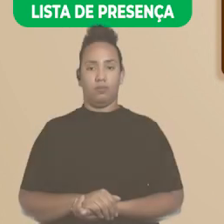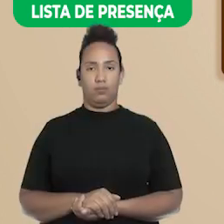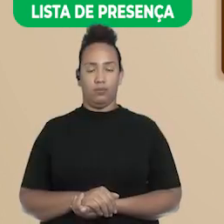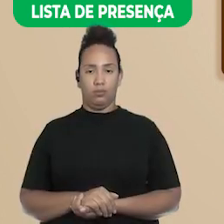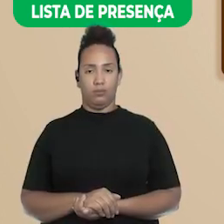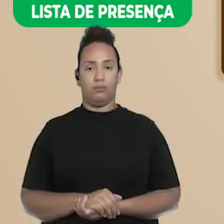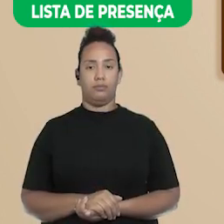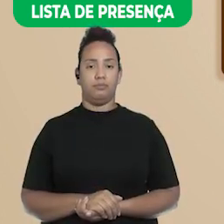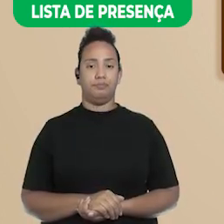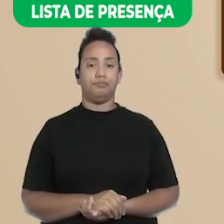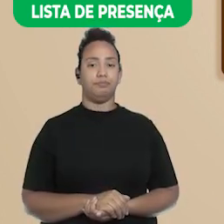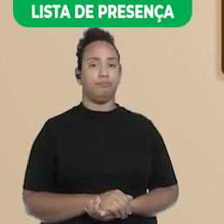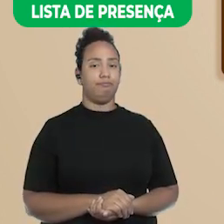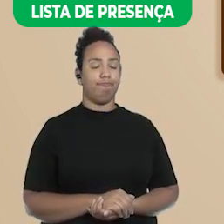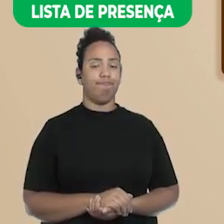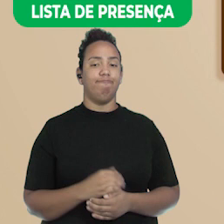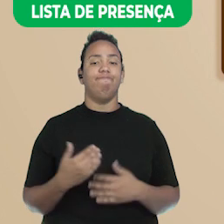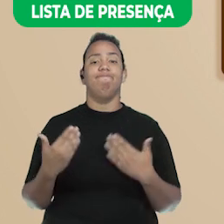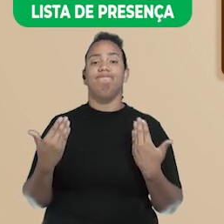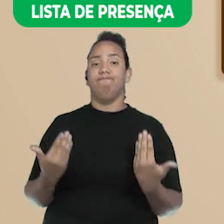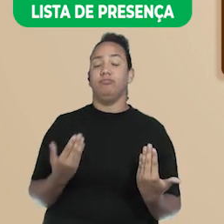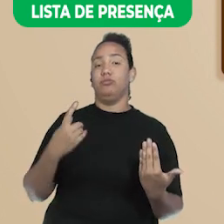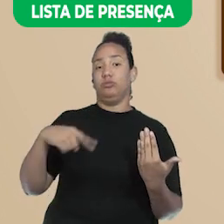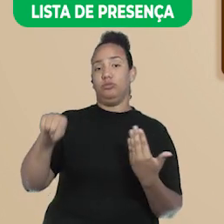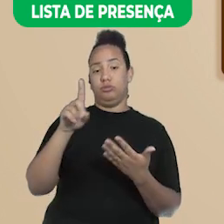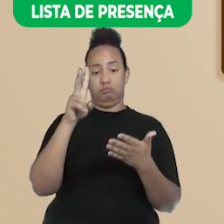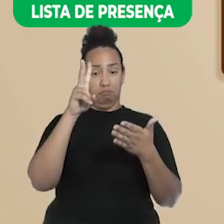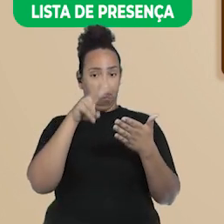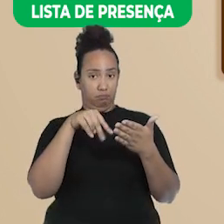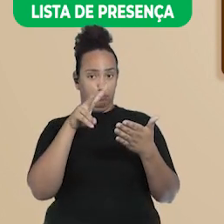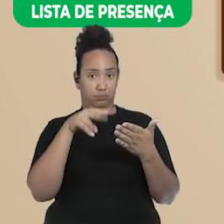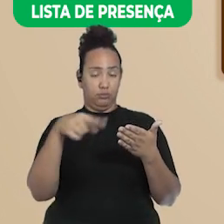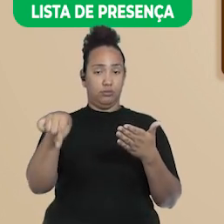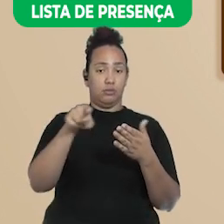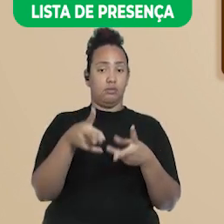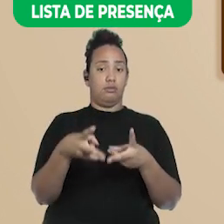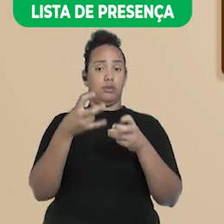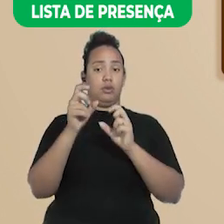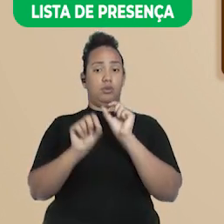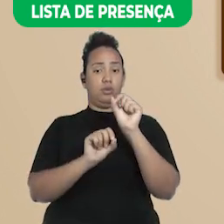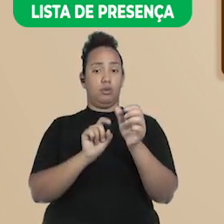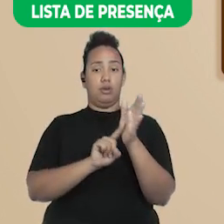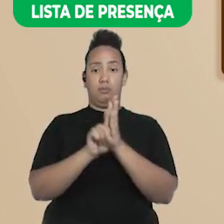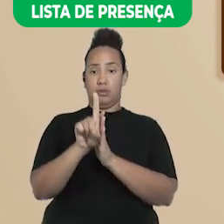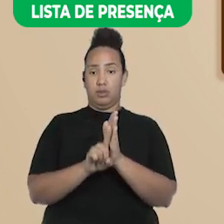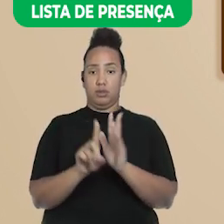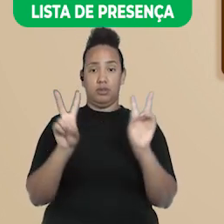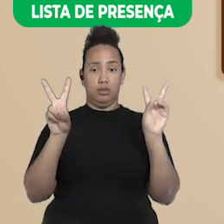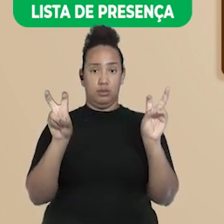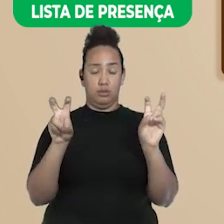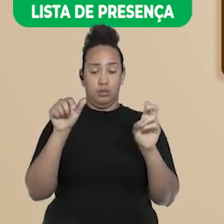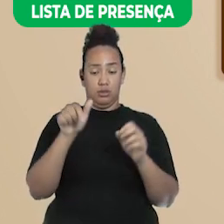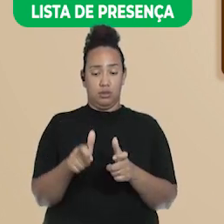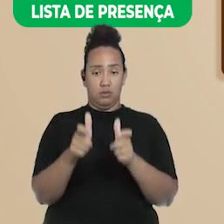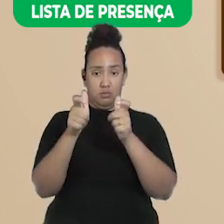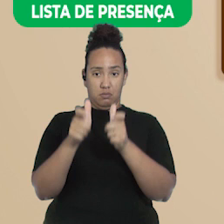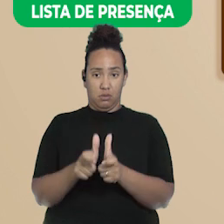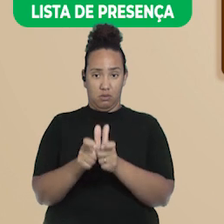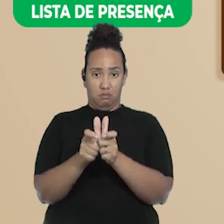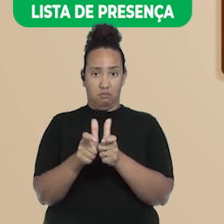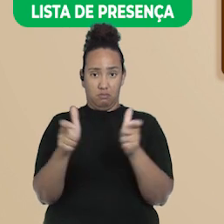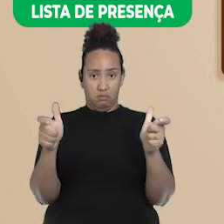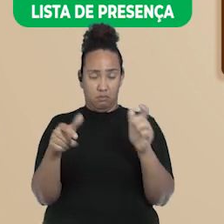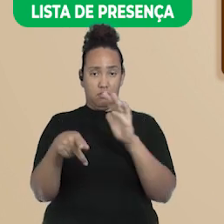Ao realizar a leitura, como aprendemos, percebemos que a pesquisa com o título Maiores Bairros de